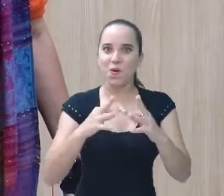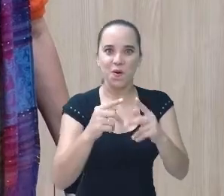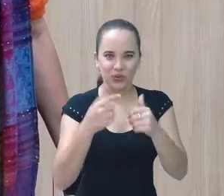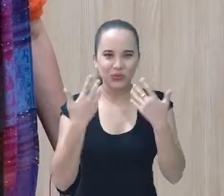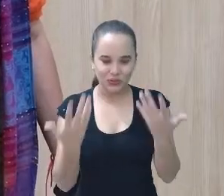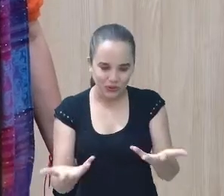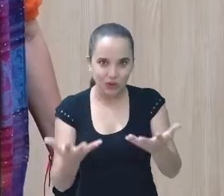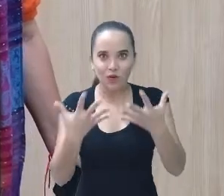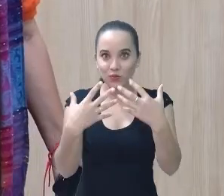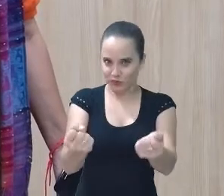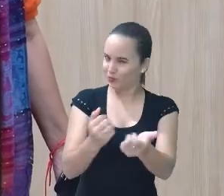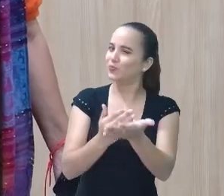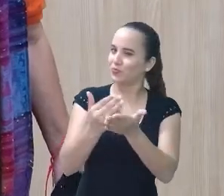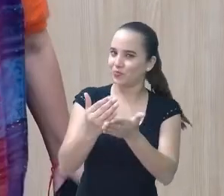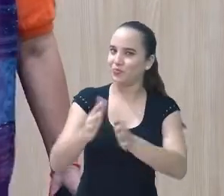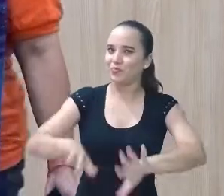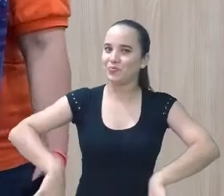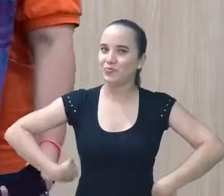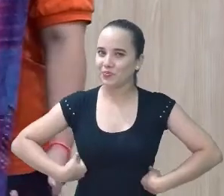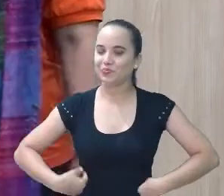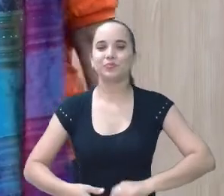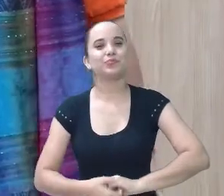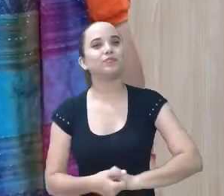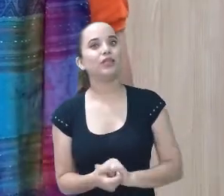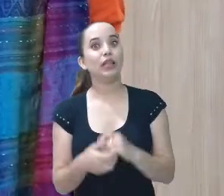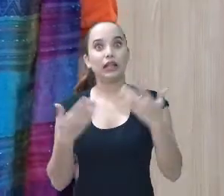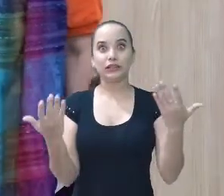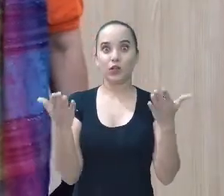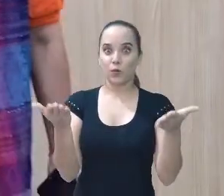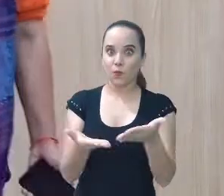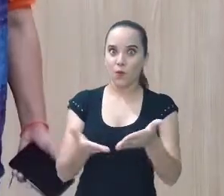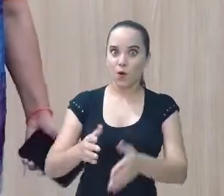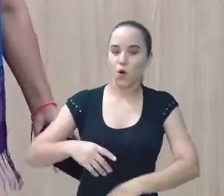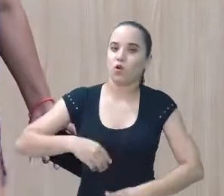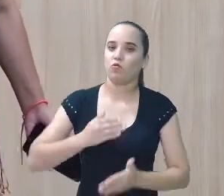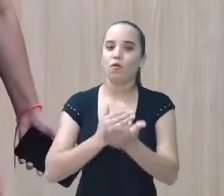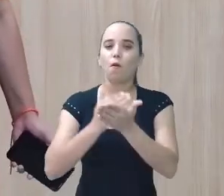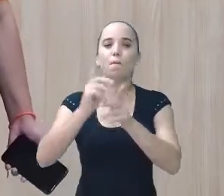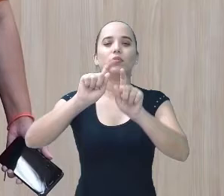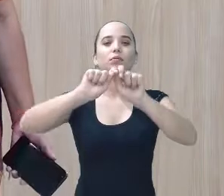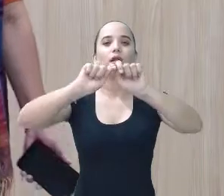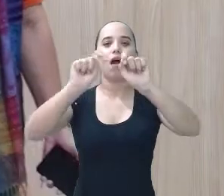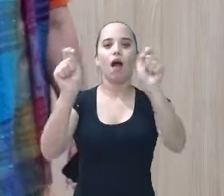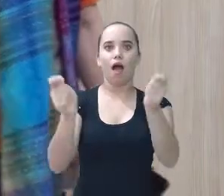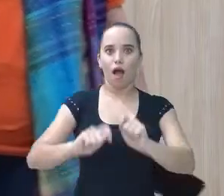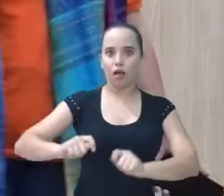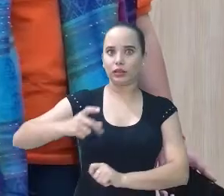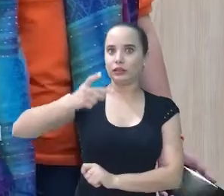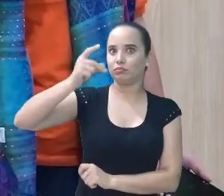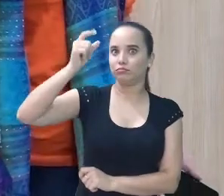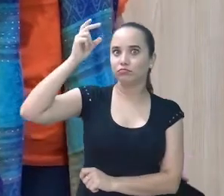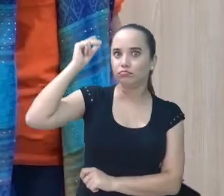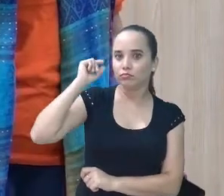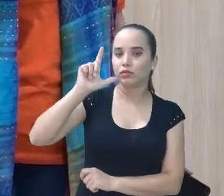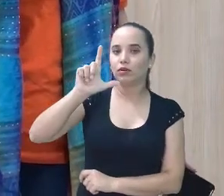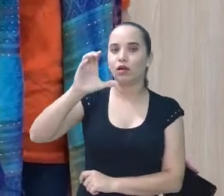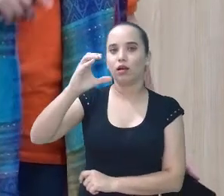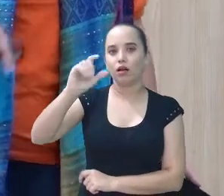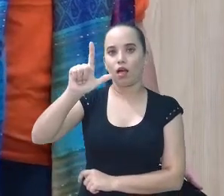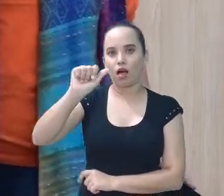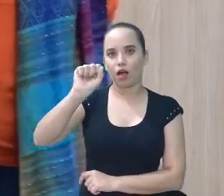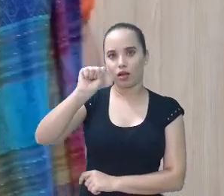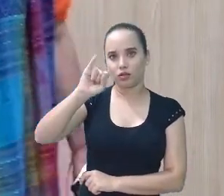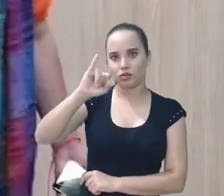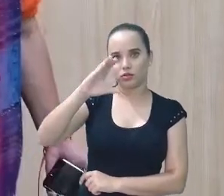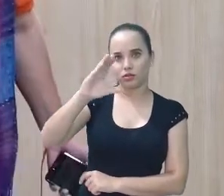né? Bora começar? Que agora a gente vai para a arte clássica europeia. Clássica,